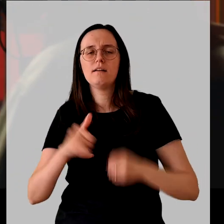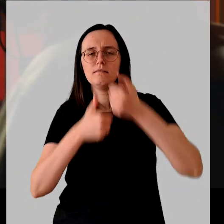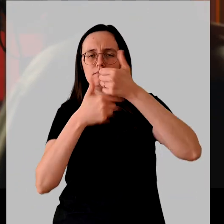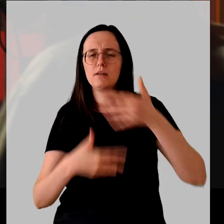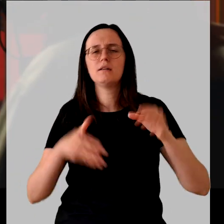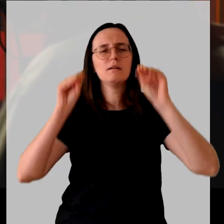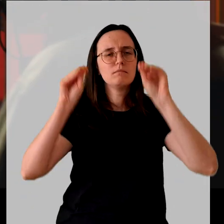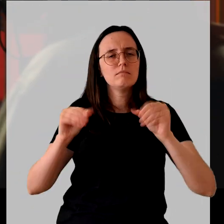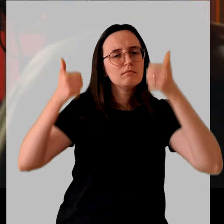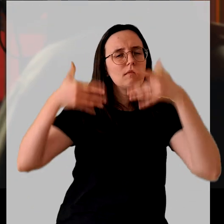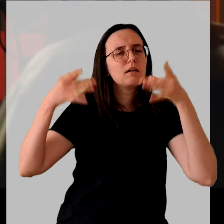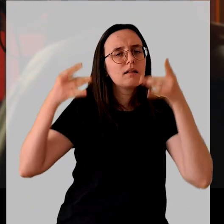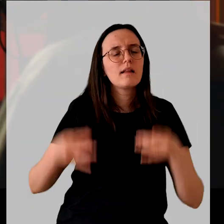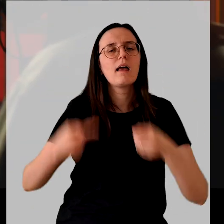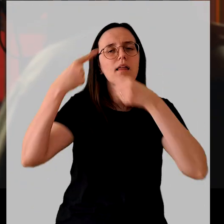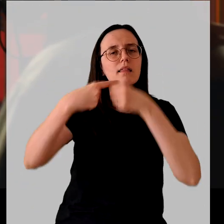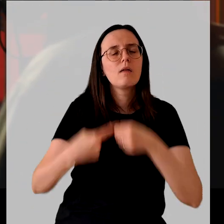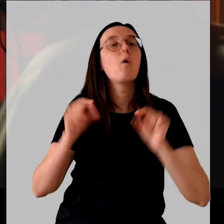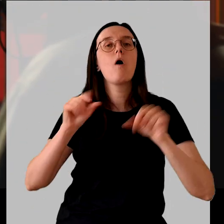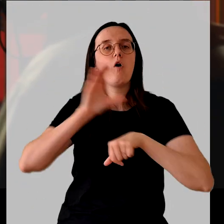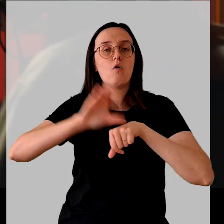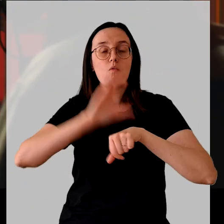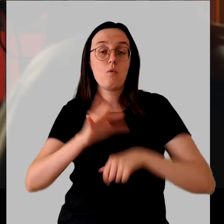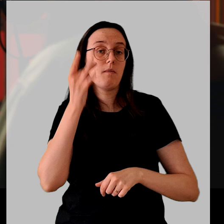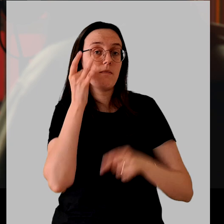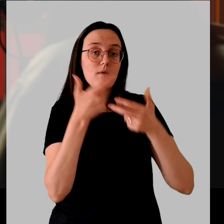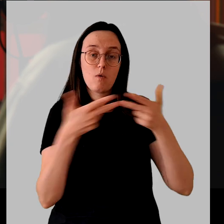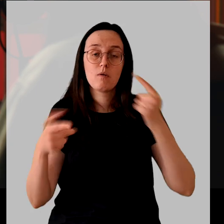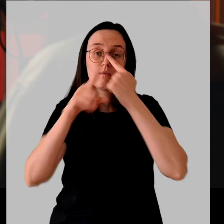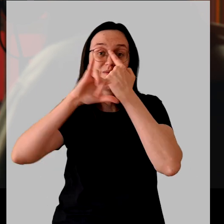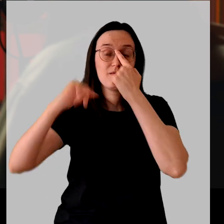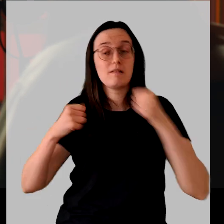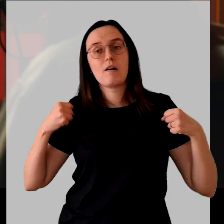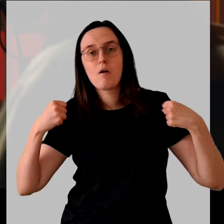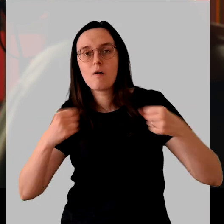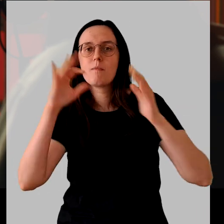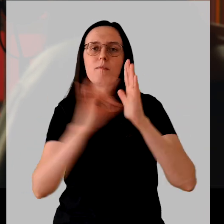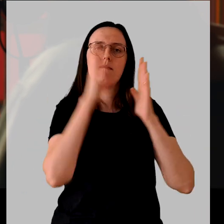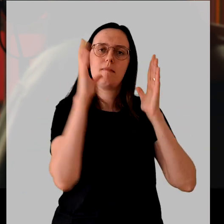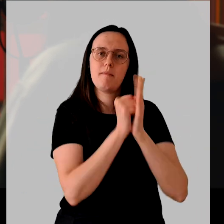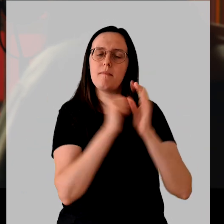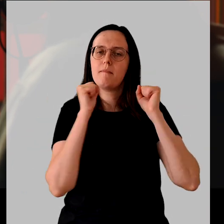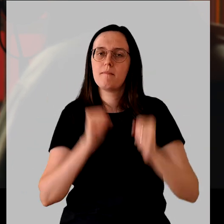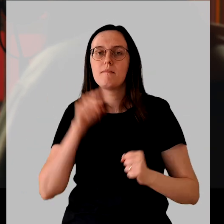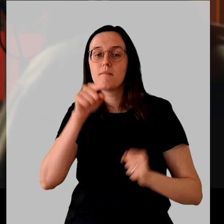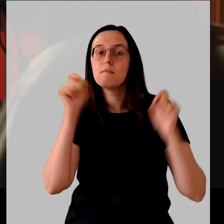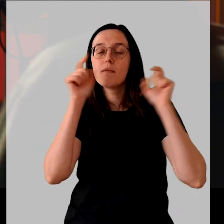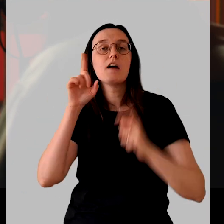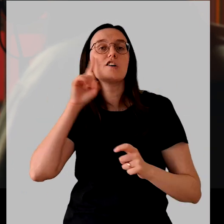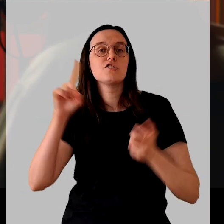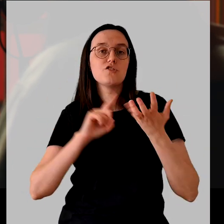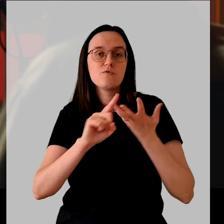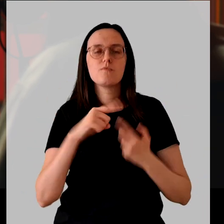aqui debaixo para você as cidades que estão listadas aqui nos cursos presenciais. Já corre fazer a sua inscrição, fica